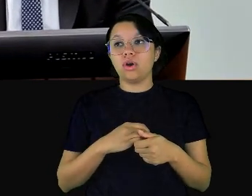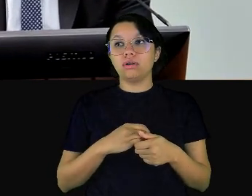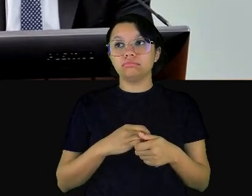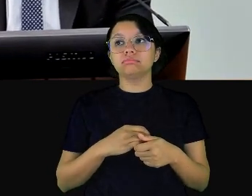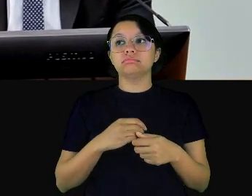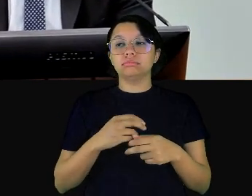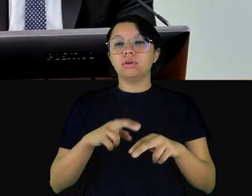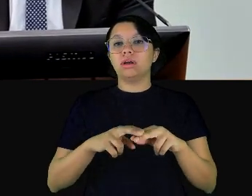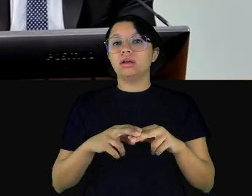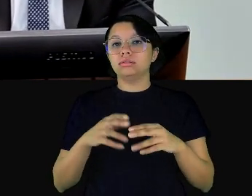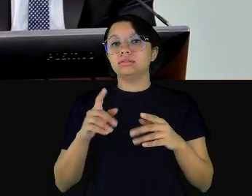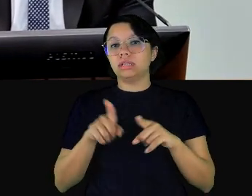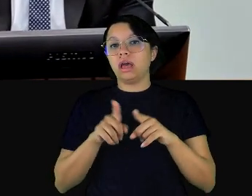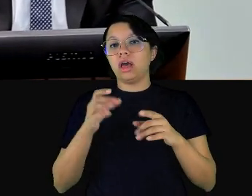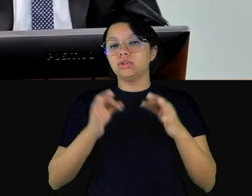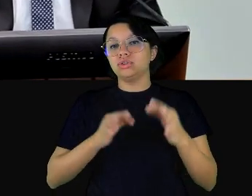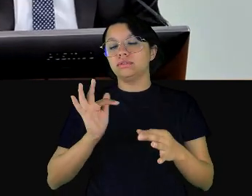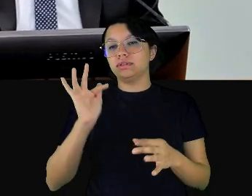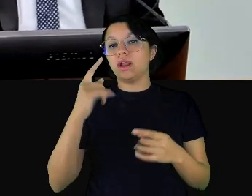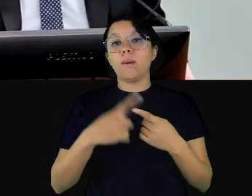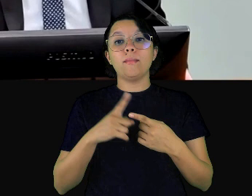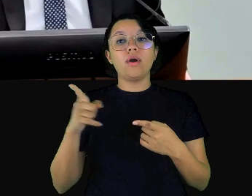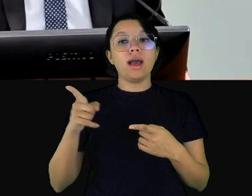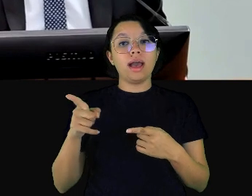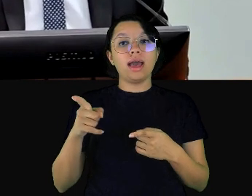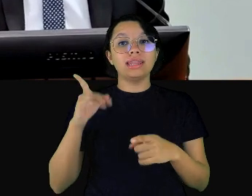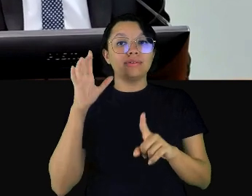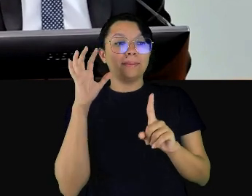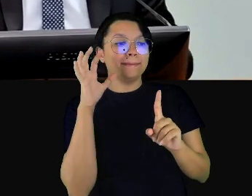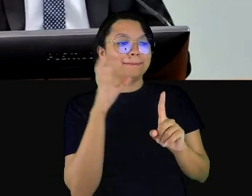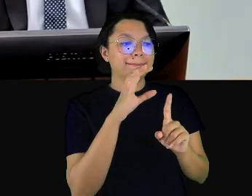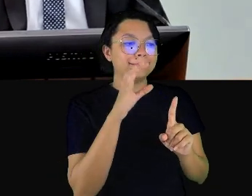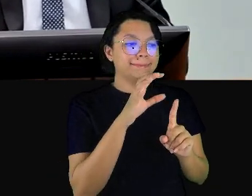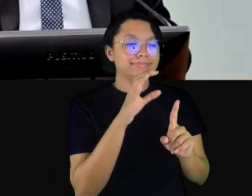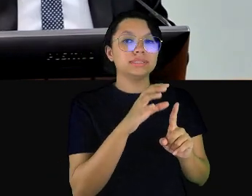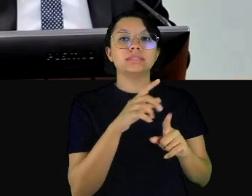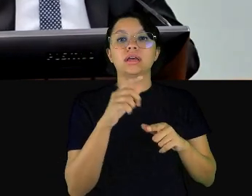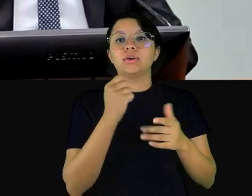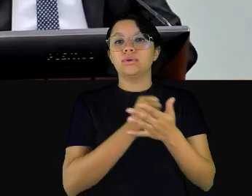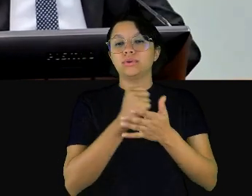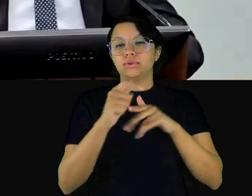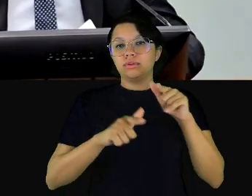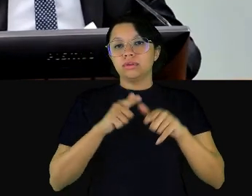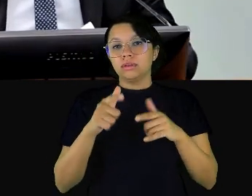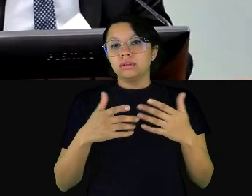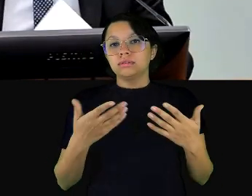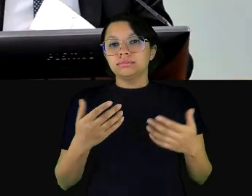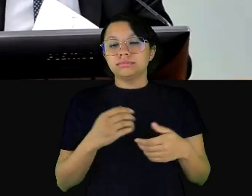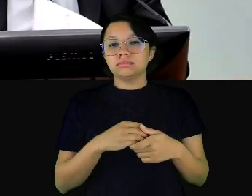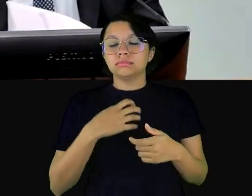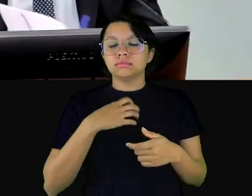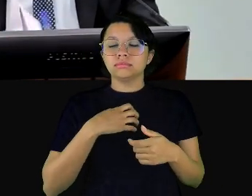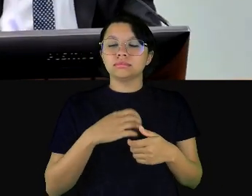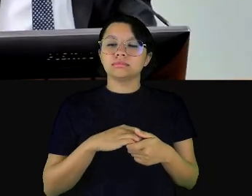Federal, porque elas vão sim impactar no contrato de trabalho de forma